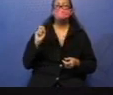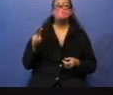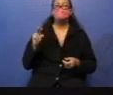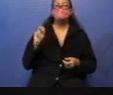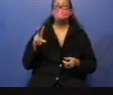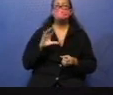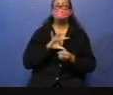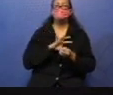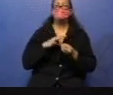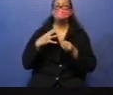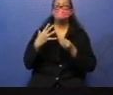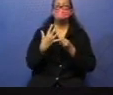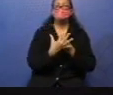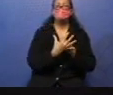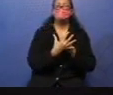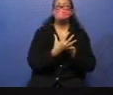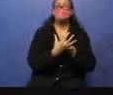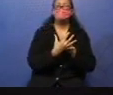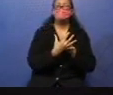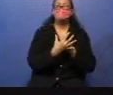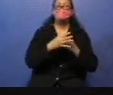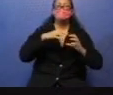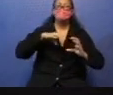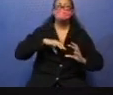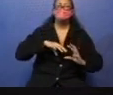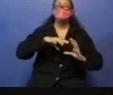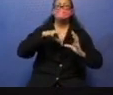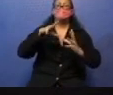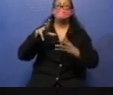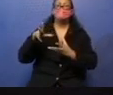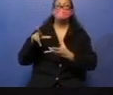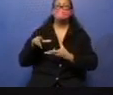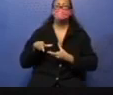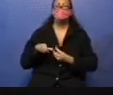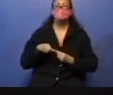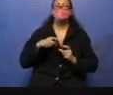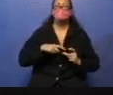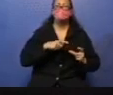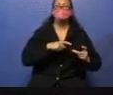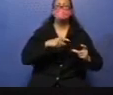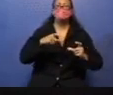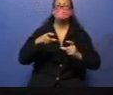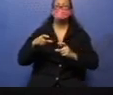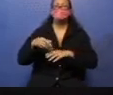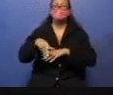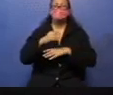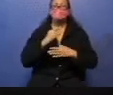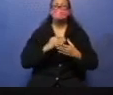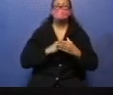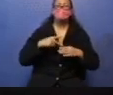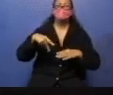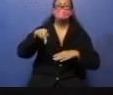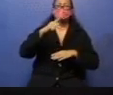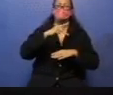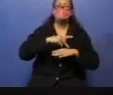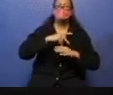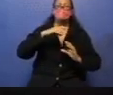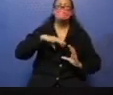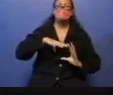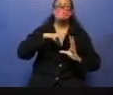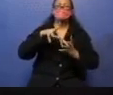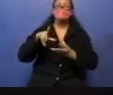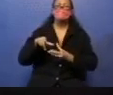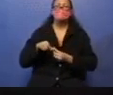uma pandemia. Pandemia significa que está em todos os países do planeta Terra. Todas